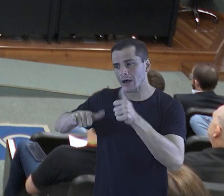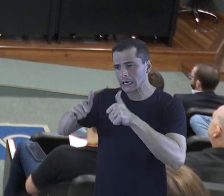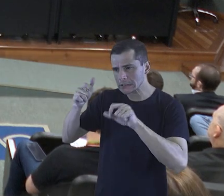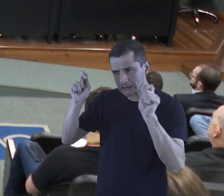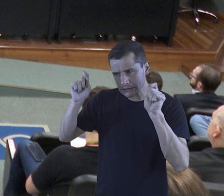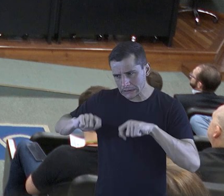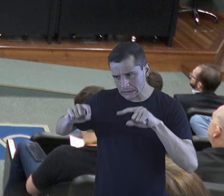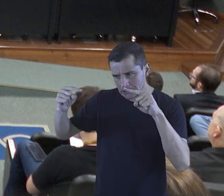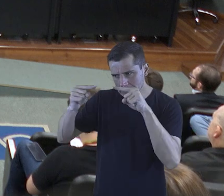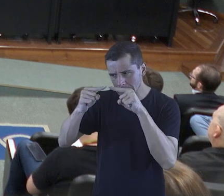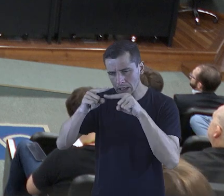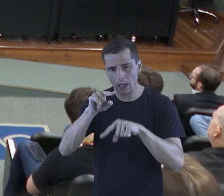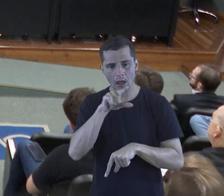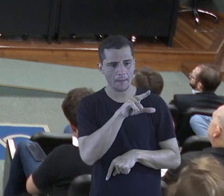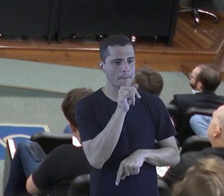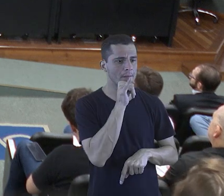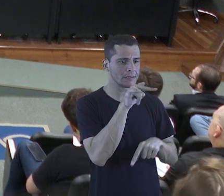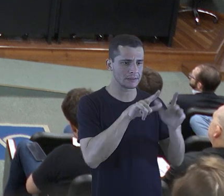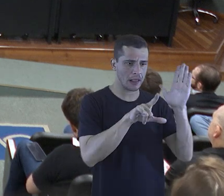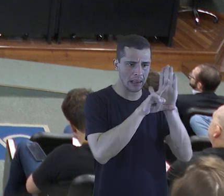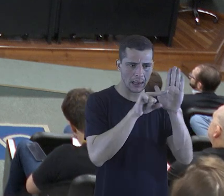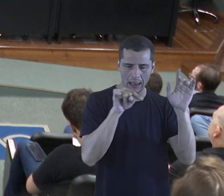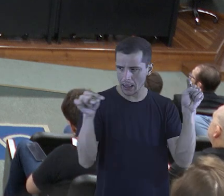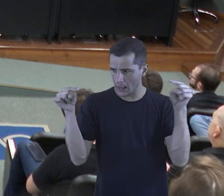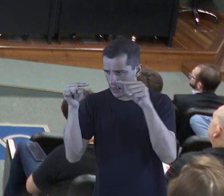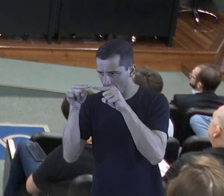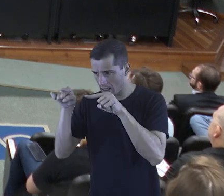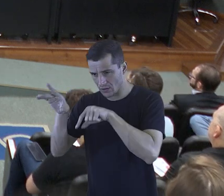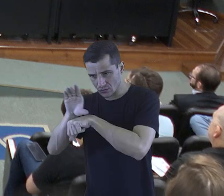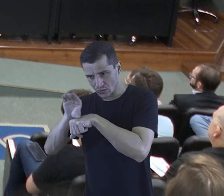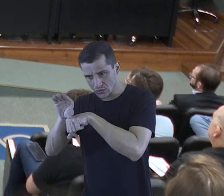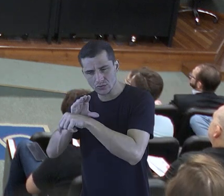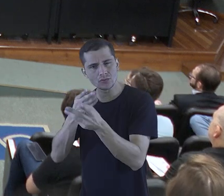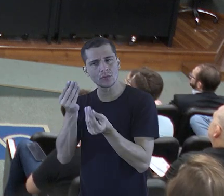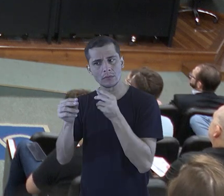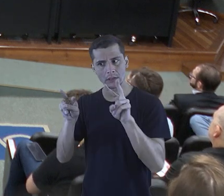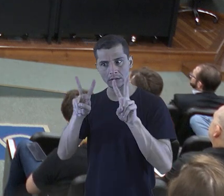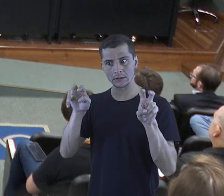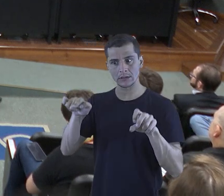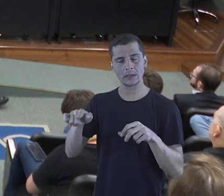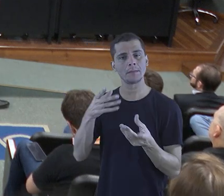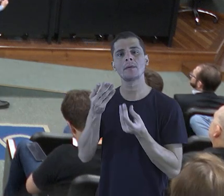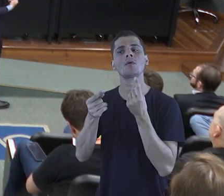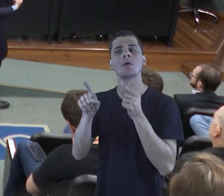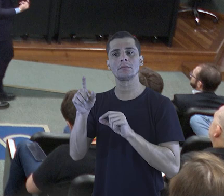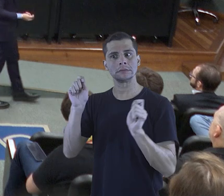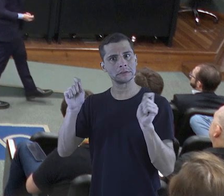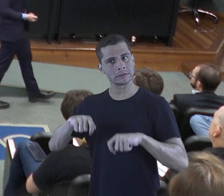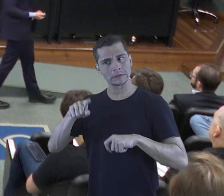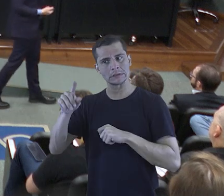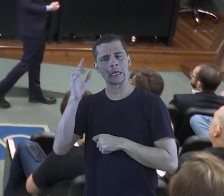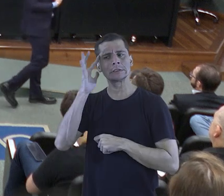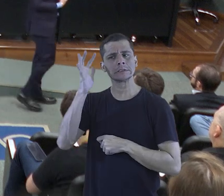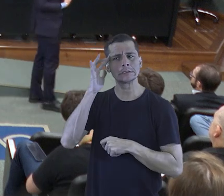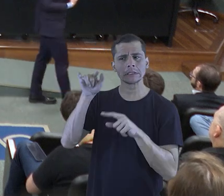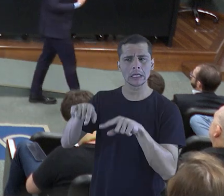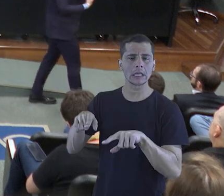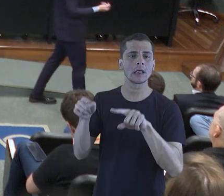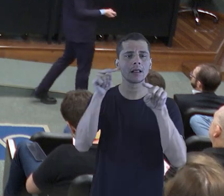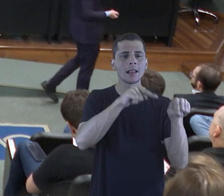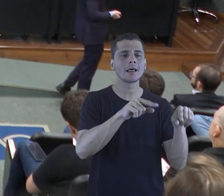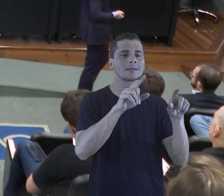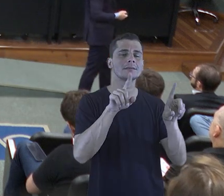privacidade de dados podem ser levadas a uma avaliação de compatibilidade com a